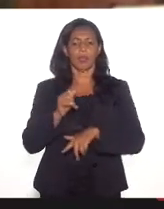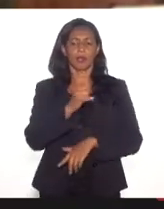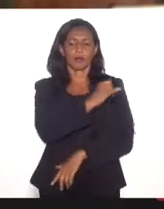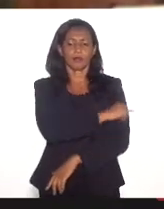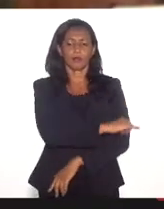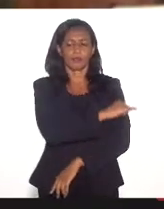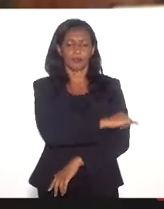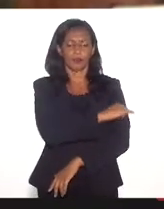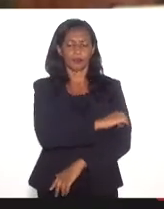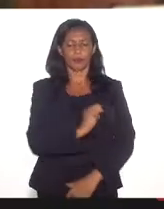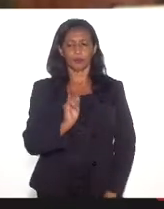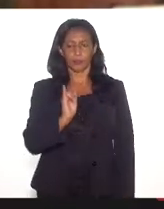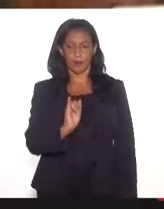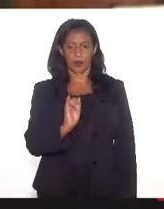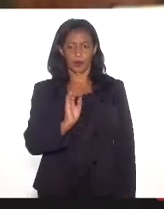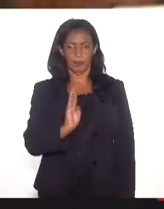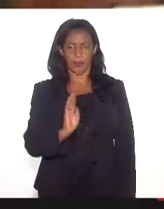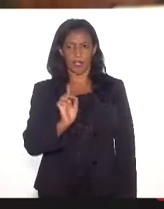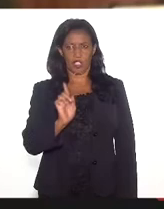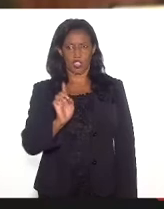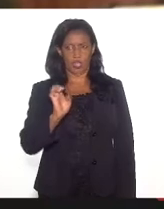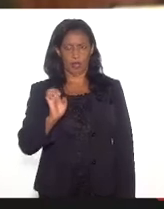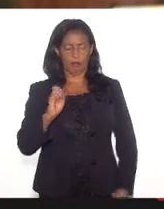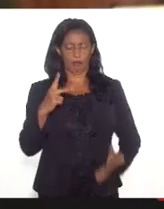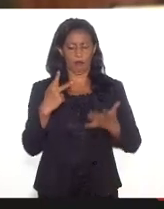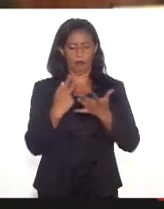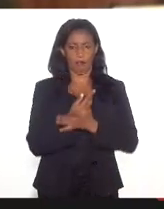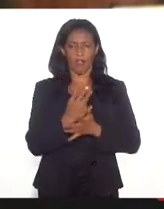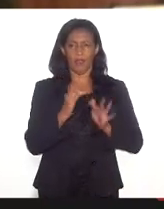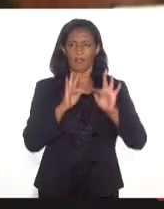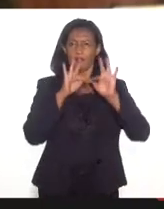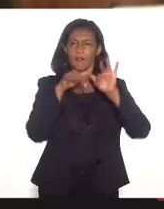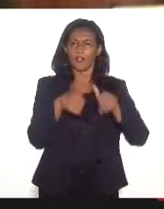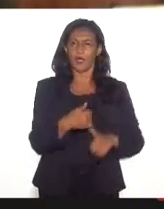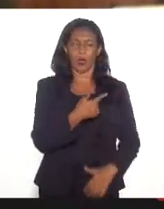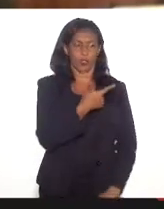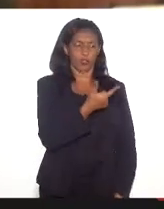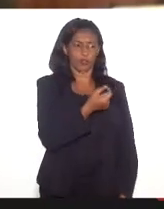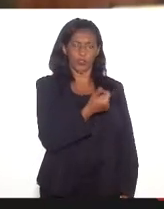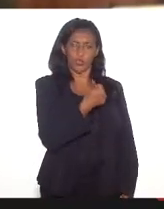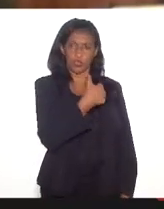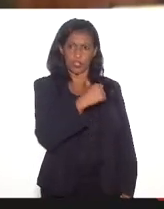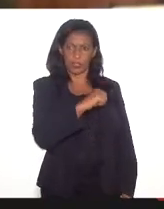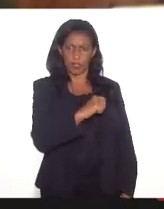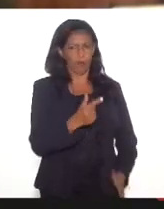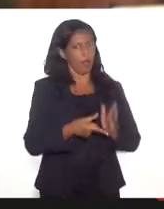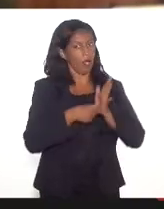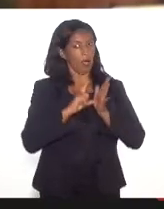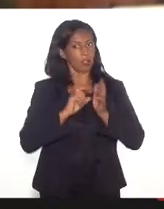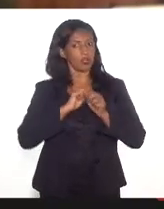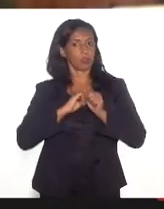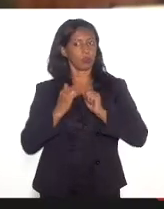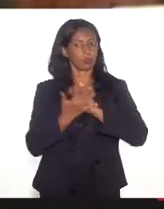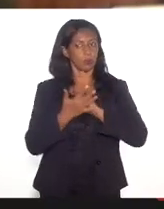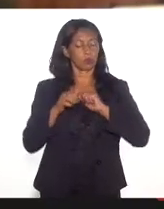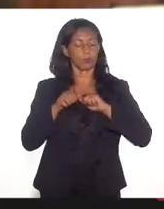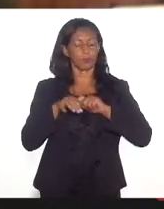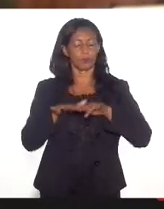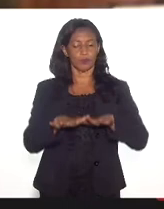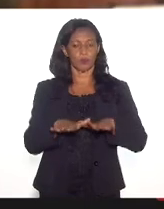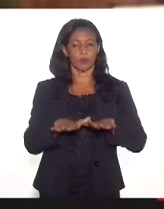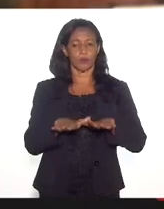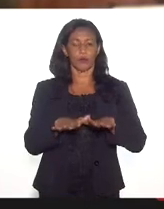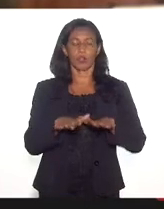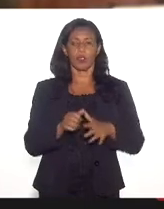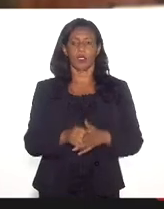Janeiro. O IBGE estimou que entre o fim de 2019, antes, portanto, da pandemia da Covid-19 e